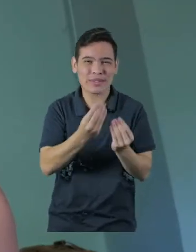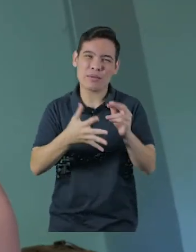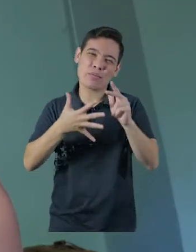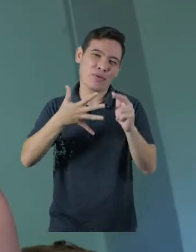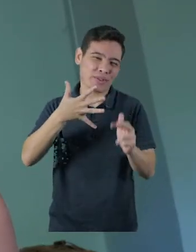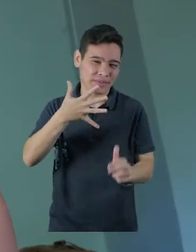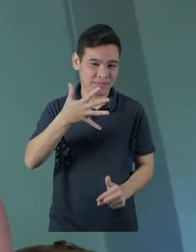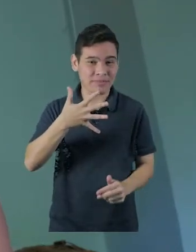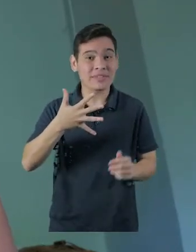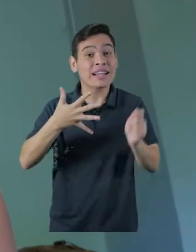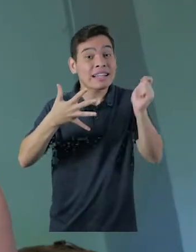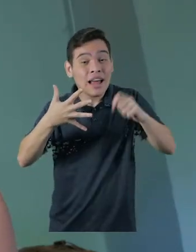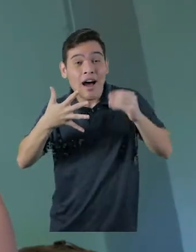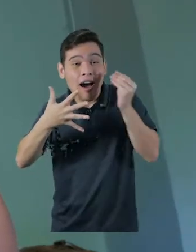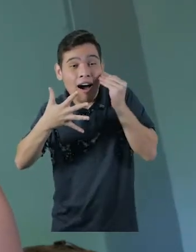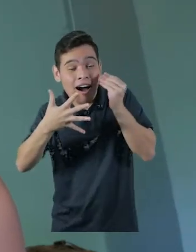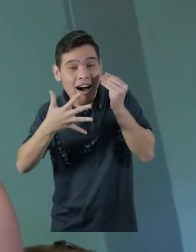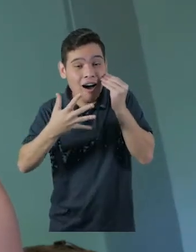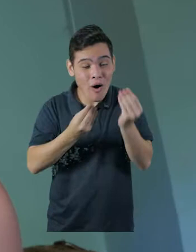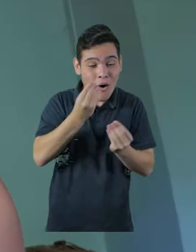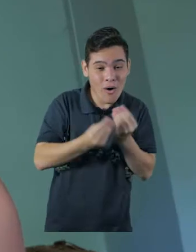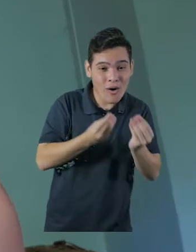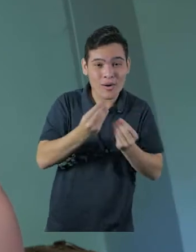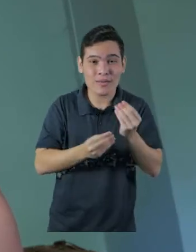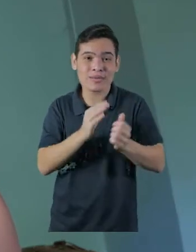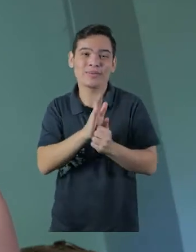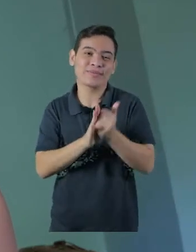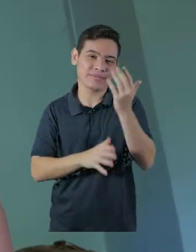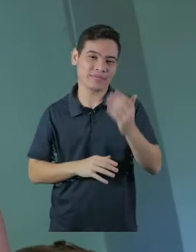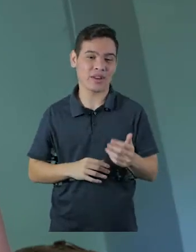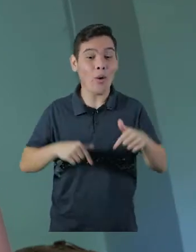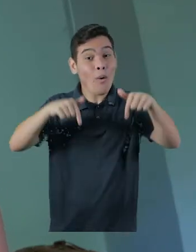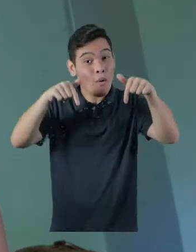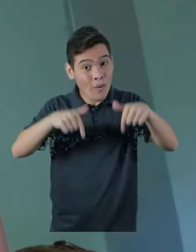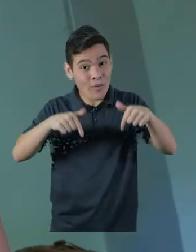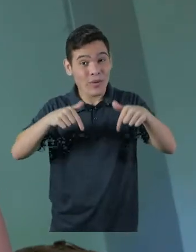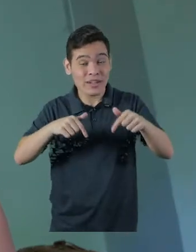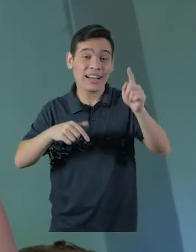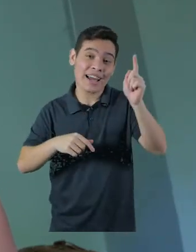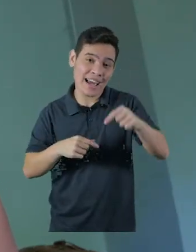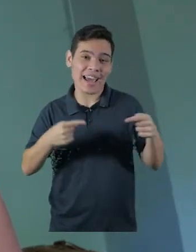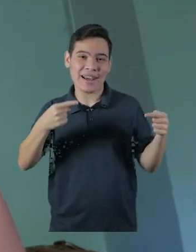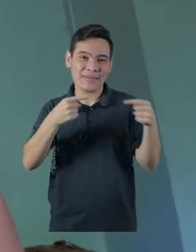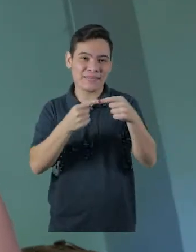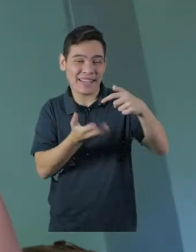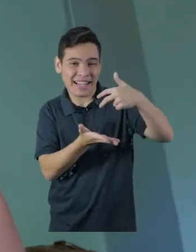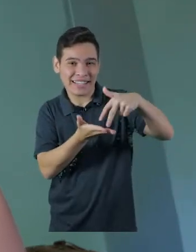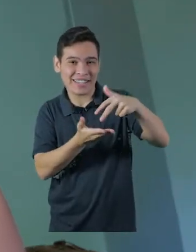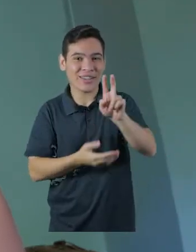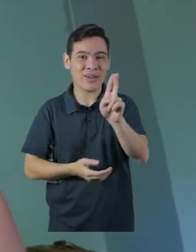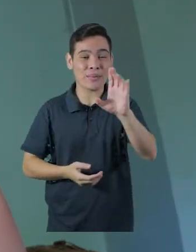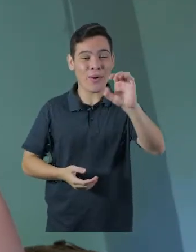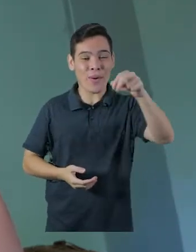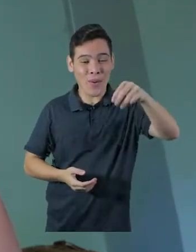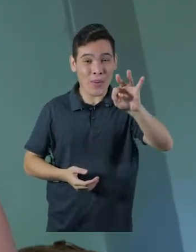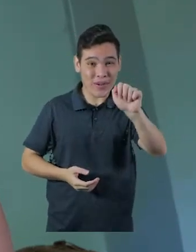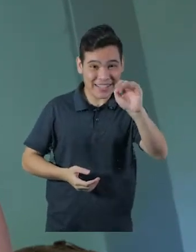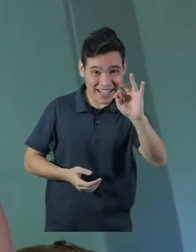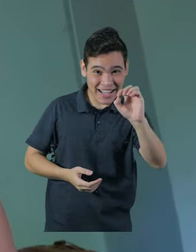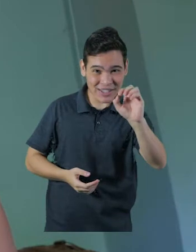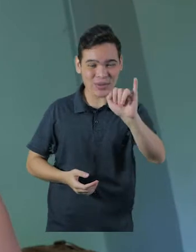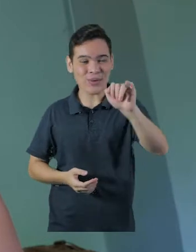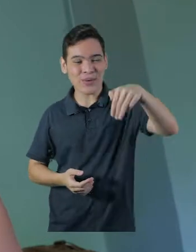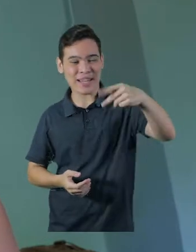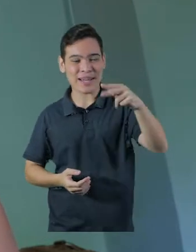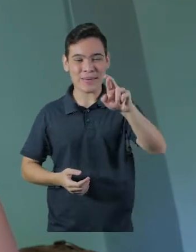movimento, gerar uma experimentação muito interessante. Então esse é o foco do contato e improvisação.